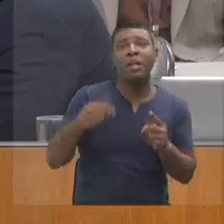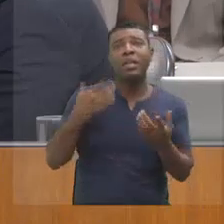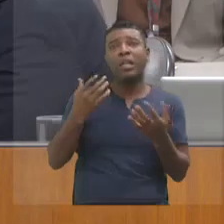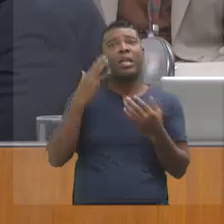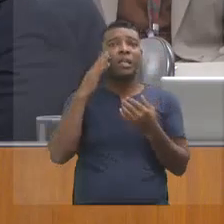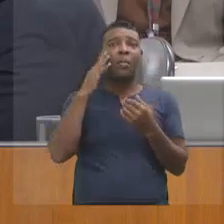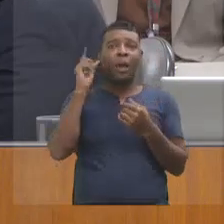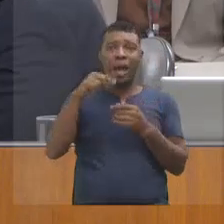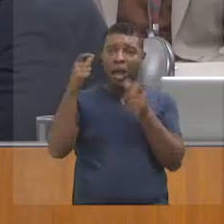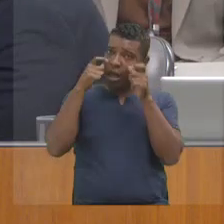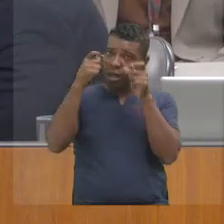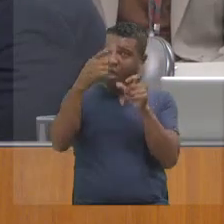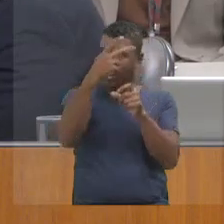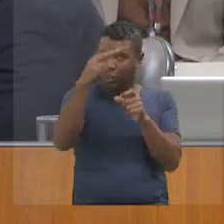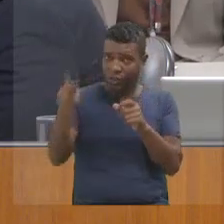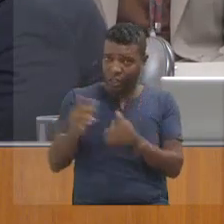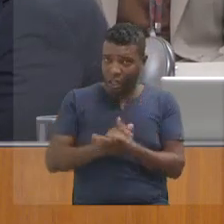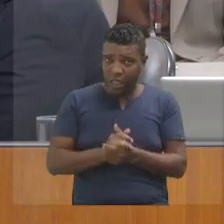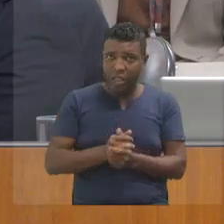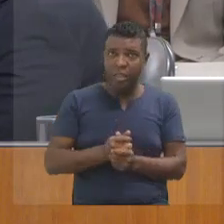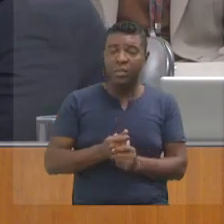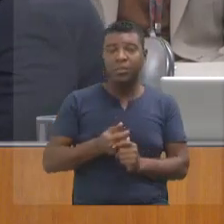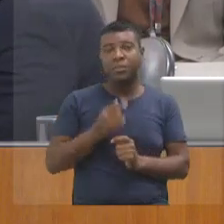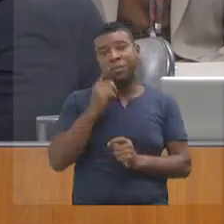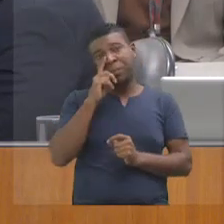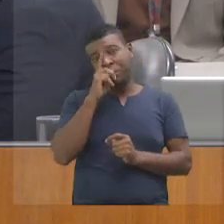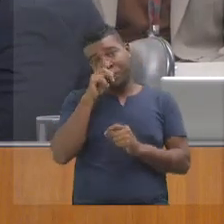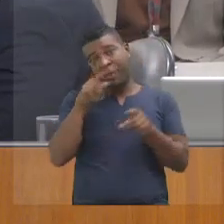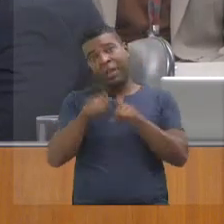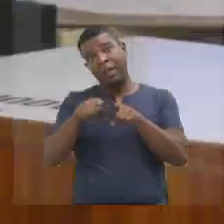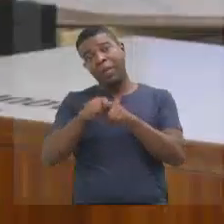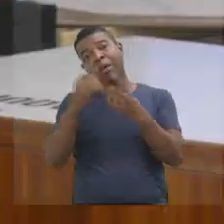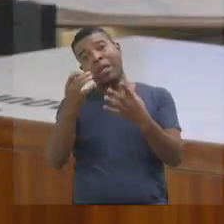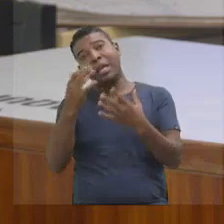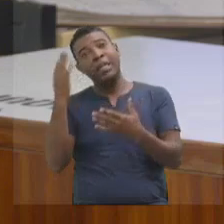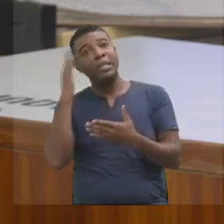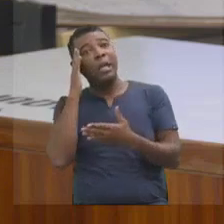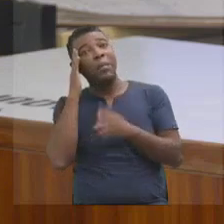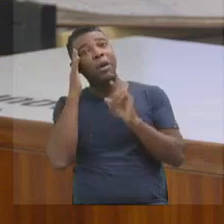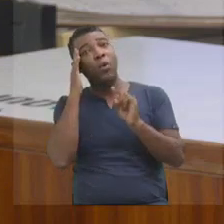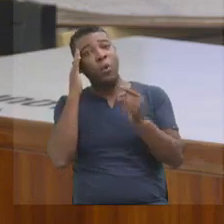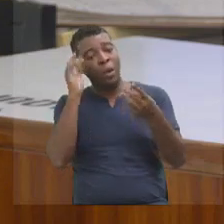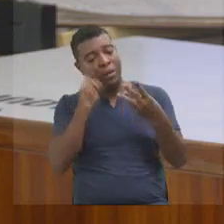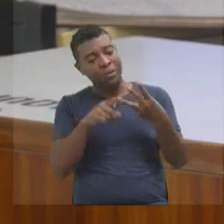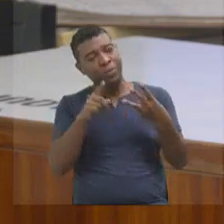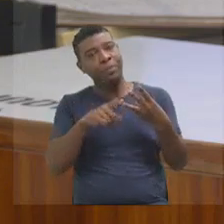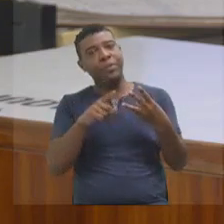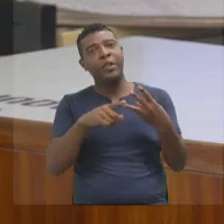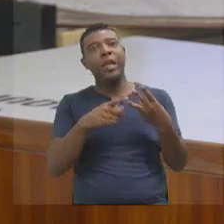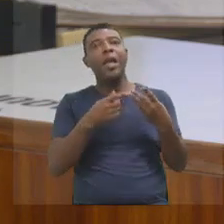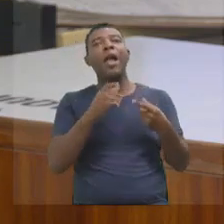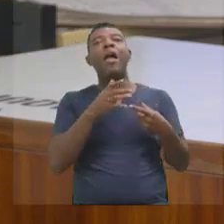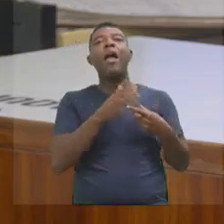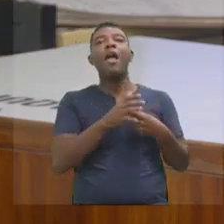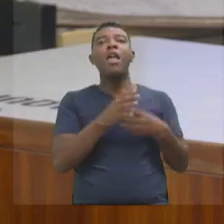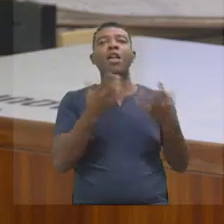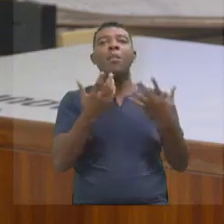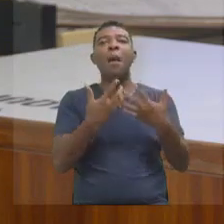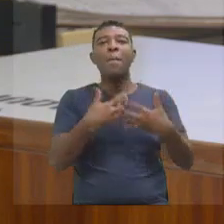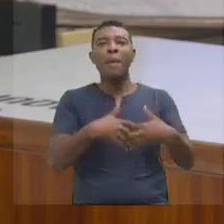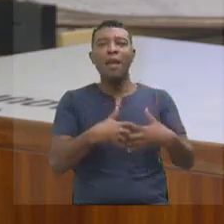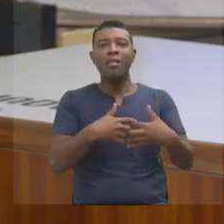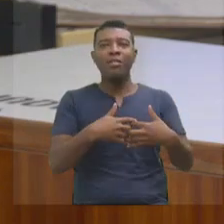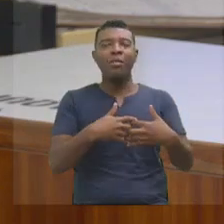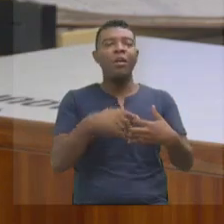de vocês pra gente ter esse registro também queria saber sobre o a destinação dos equipamentos que foram adquiridos pelo governo